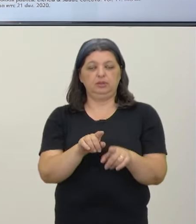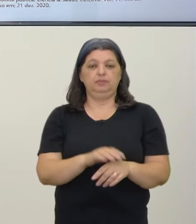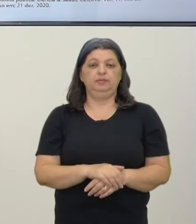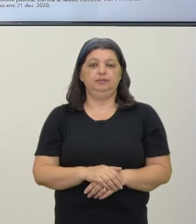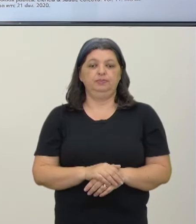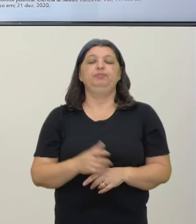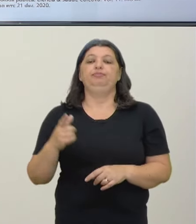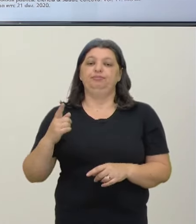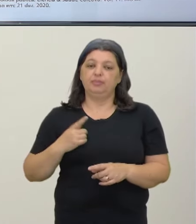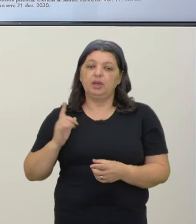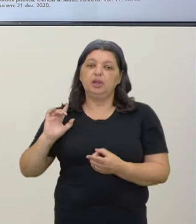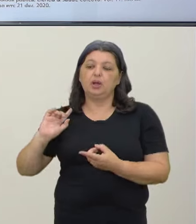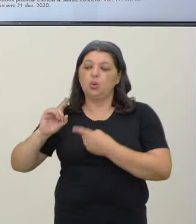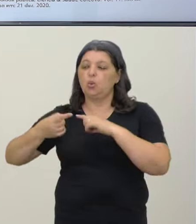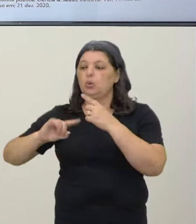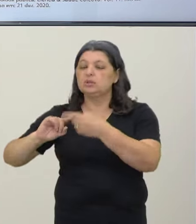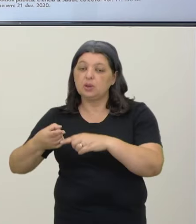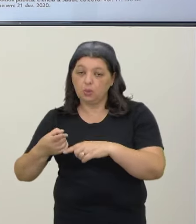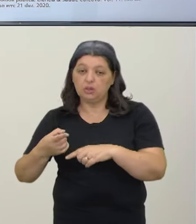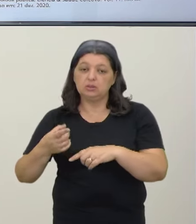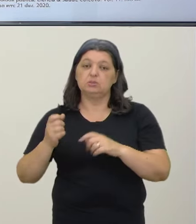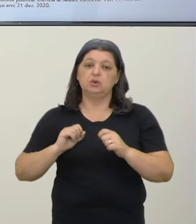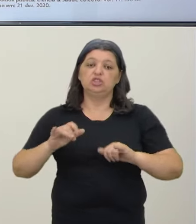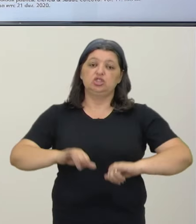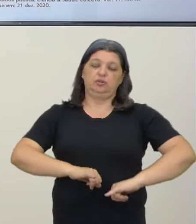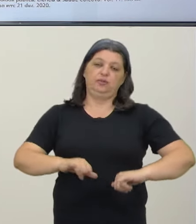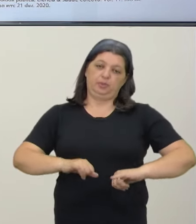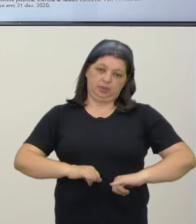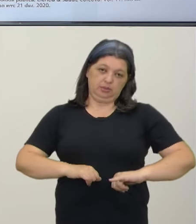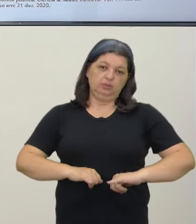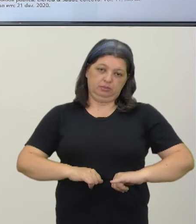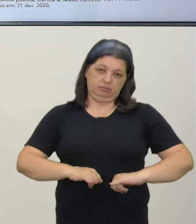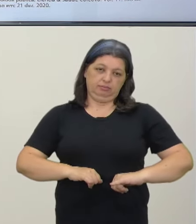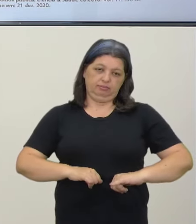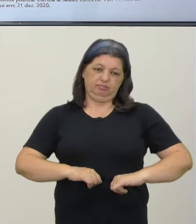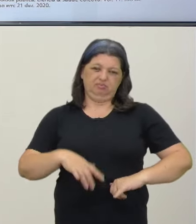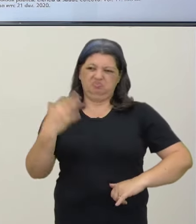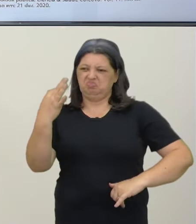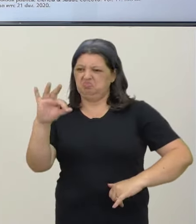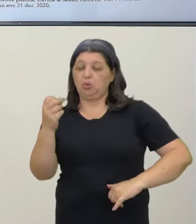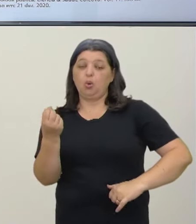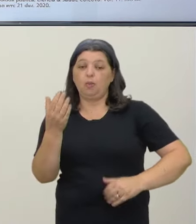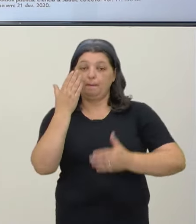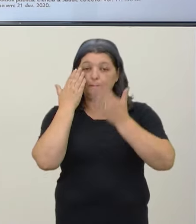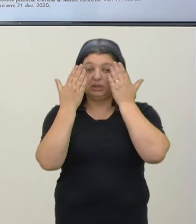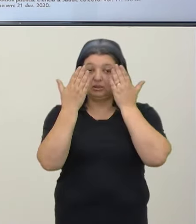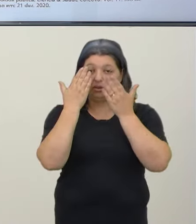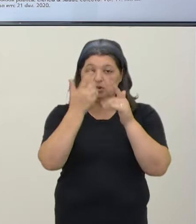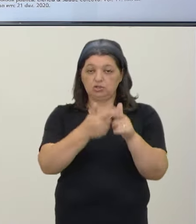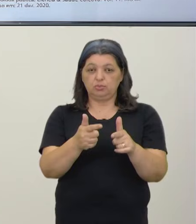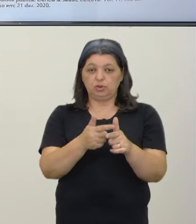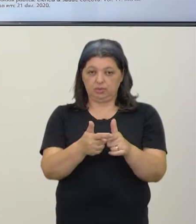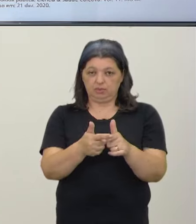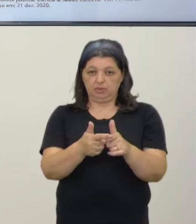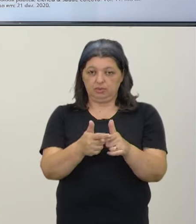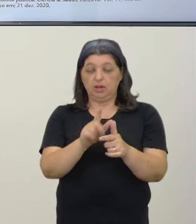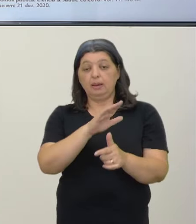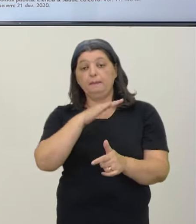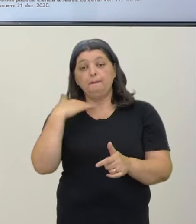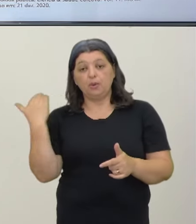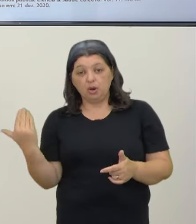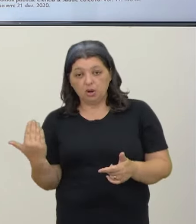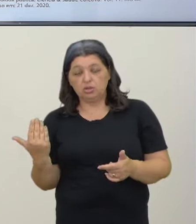tem consequências. E essas consequências podem ser o sofrimento, de dor, o psicológico, enfim, morte, o